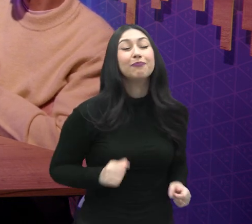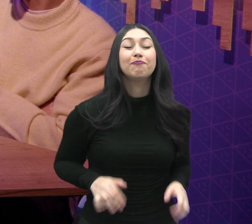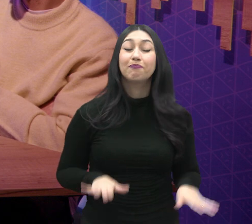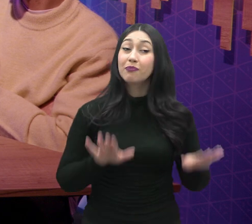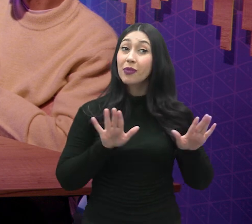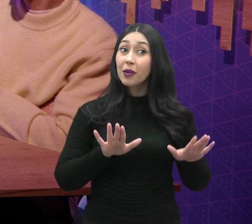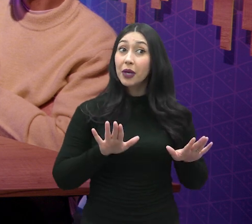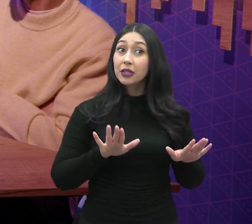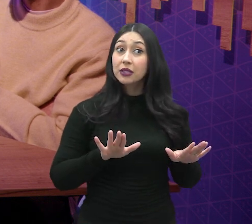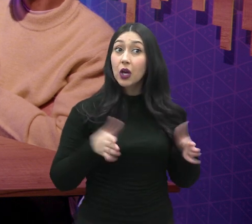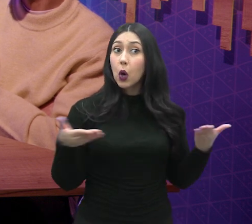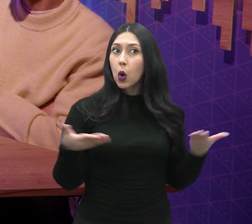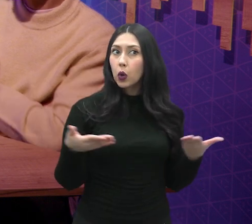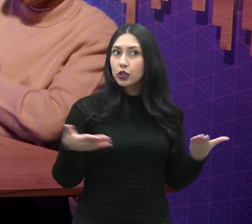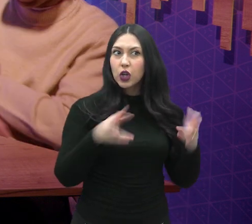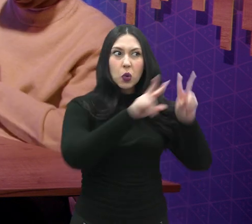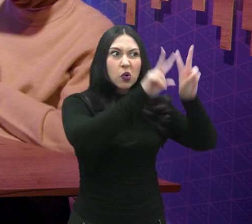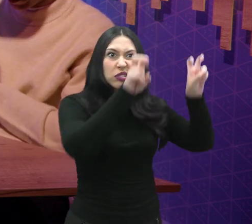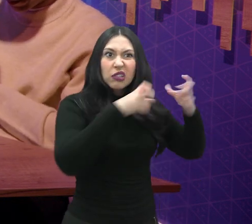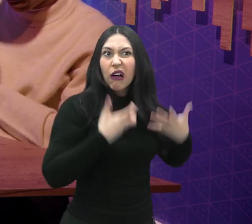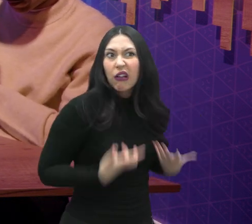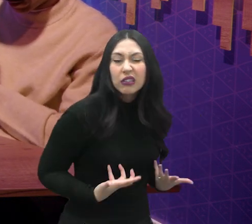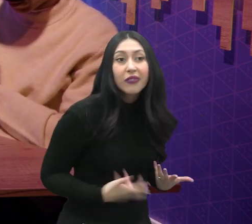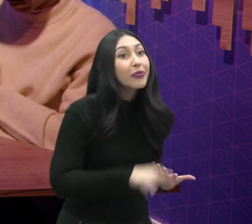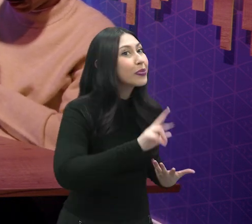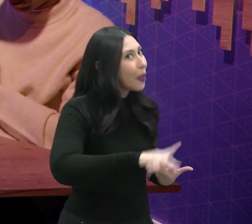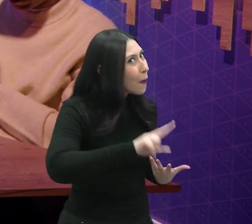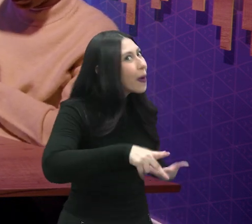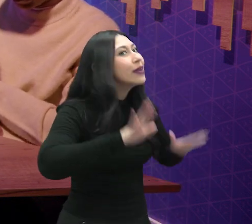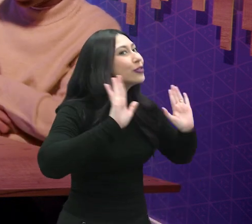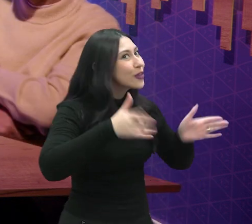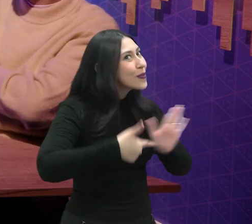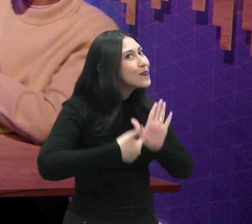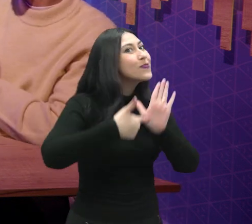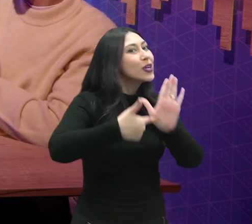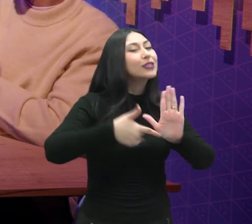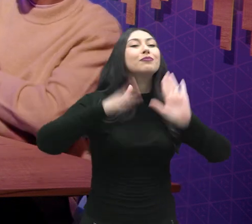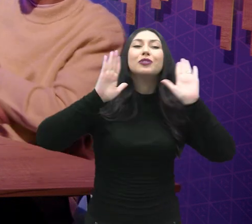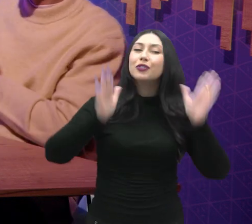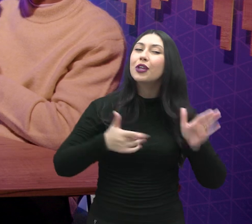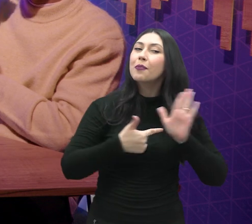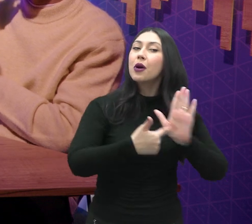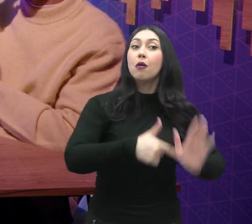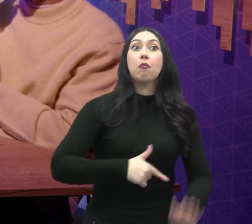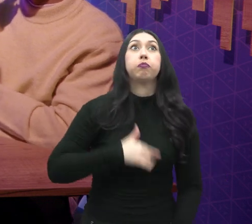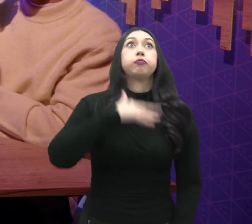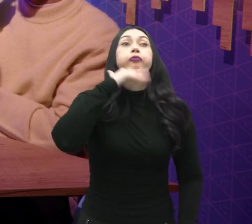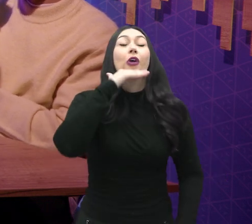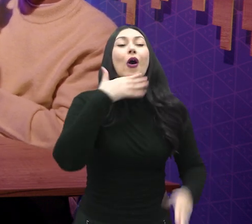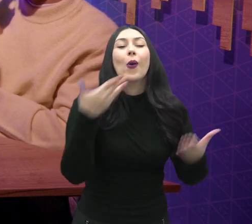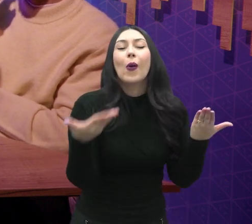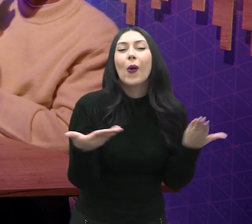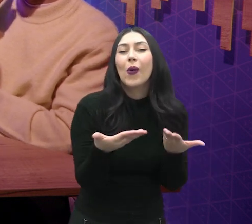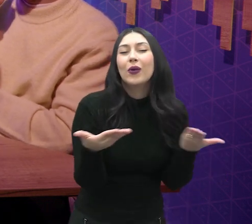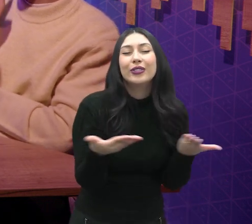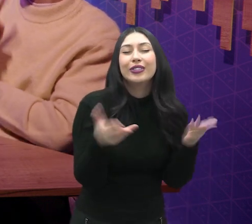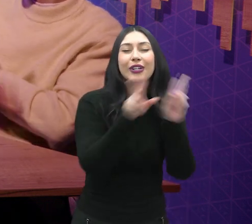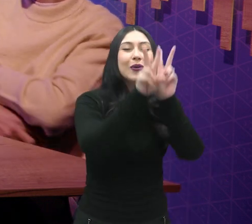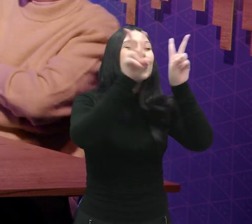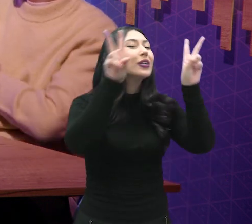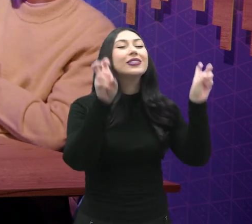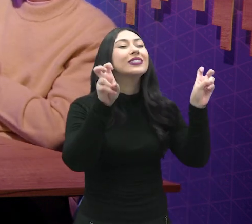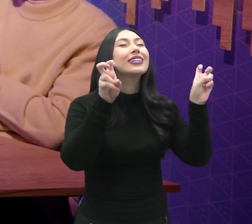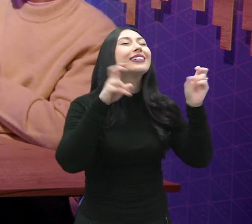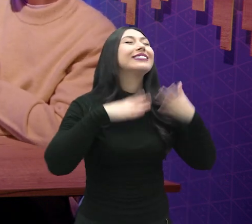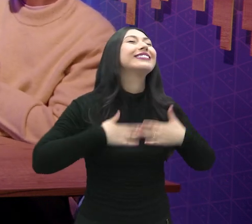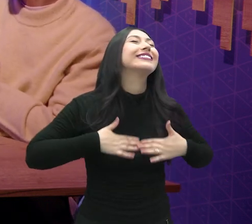que, olha, esse programa não é pra ficar falando de cansaço. A gente já falou sobre cansaço, a gente já falou sobre burnout. Nesse podcast,